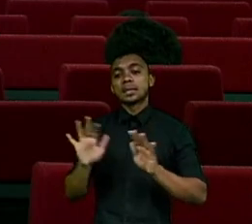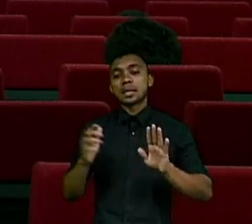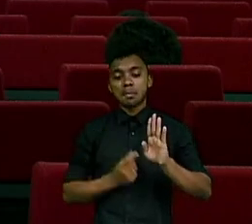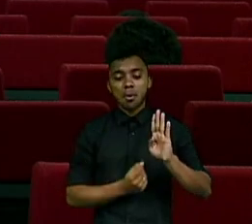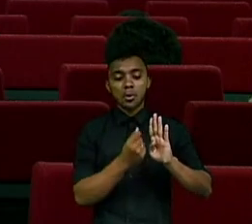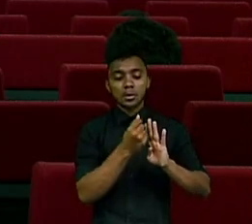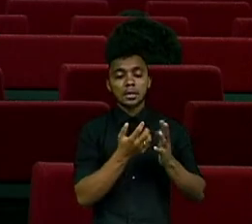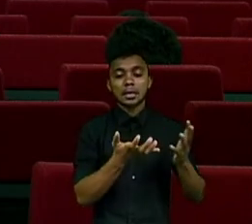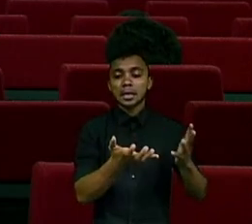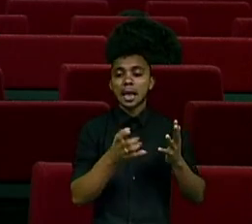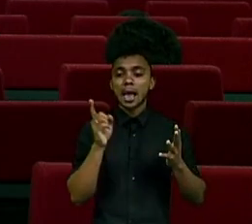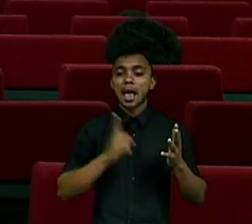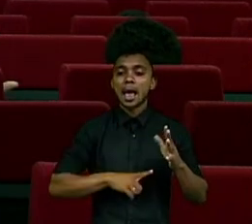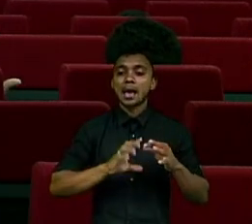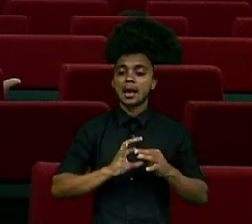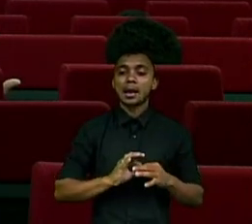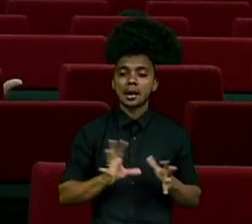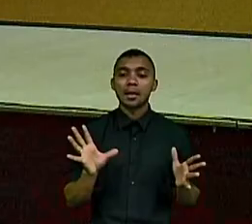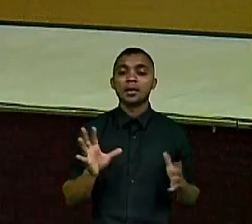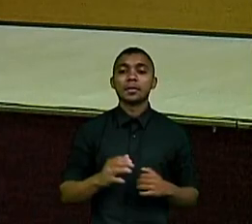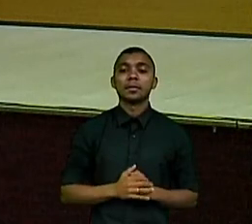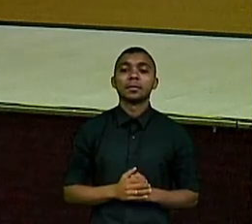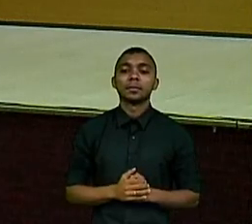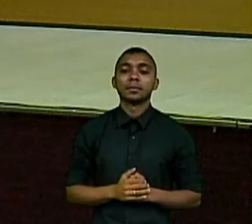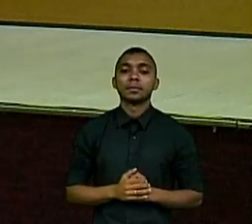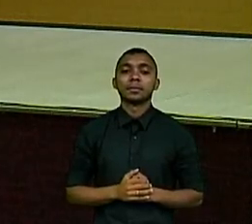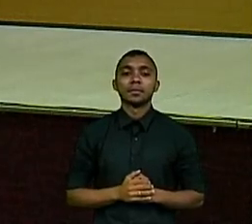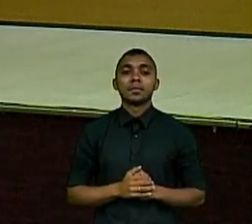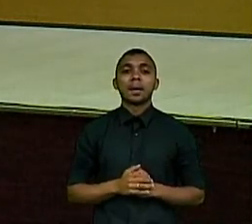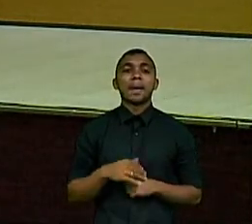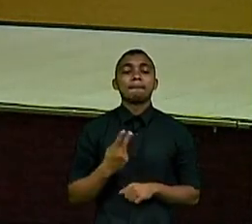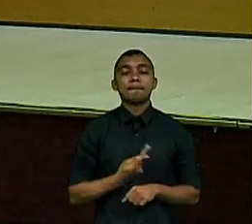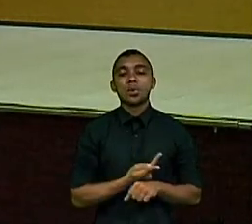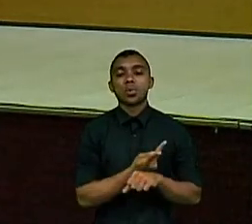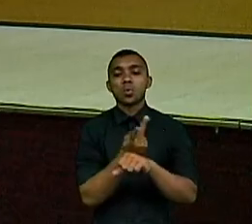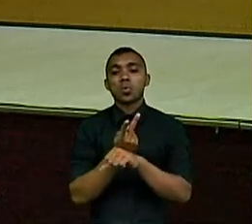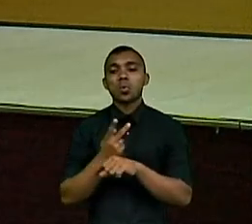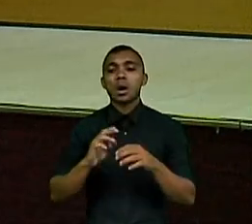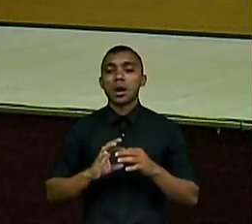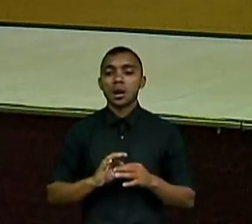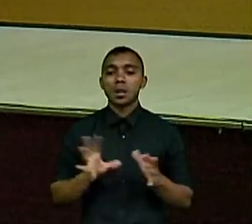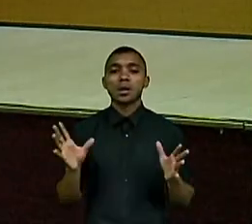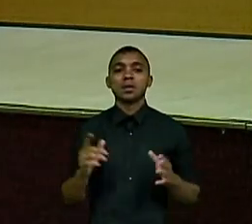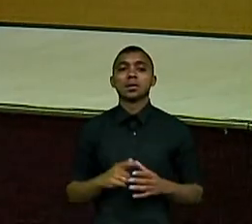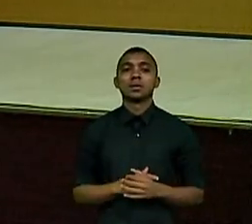liberdade de mercado lei da oferta procura livre concorrência